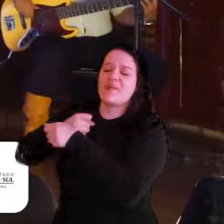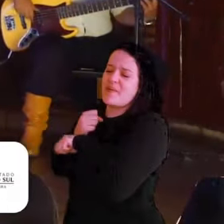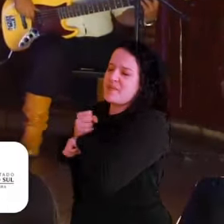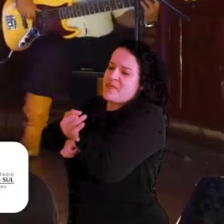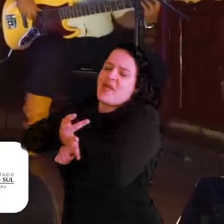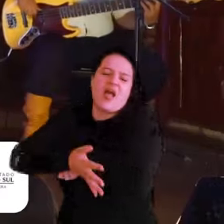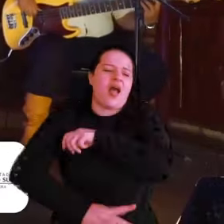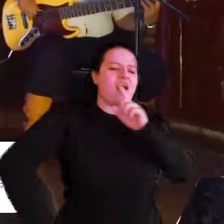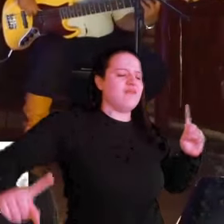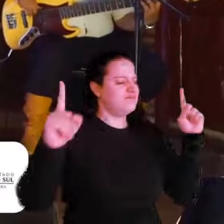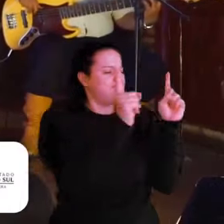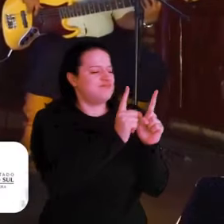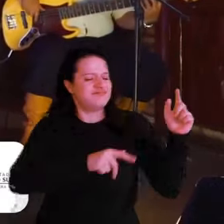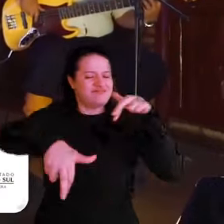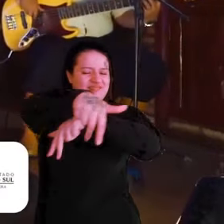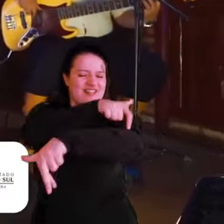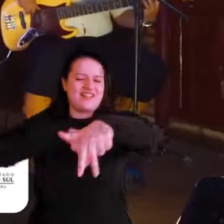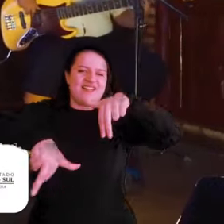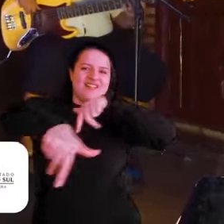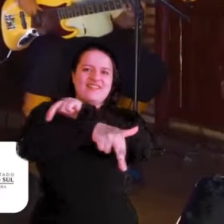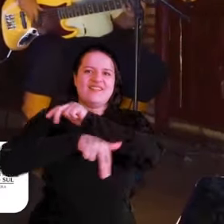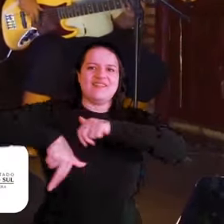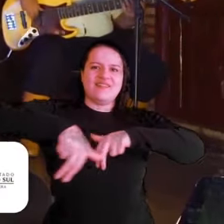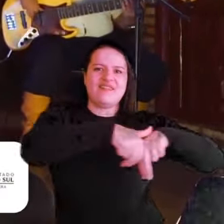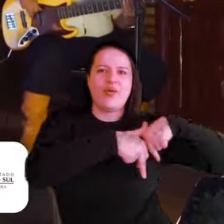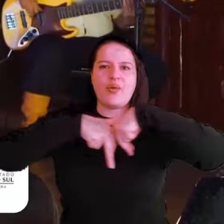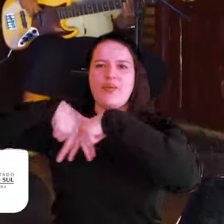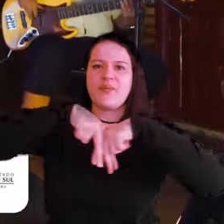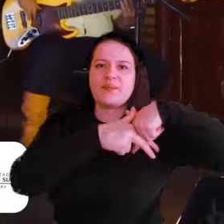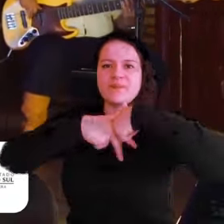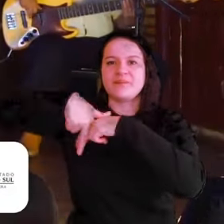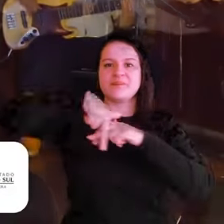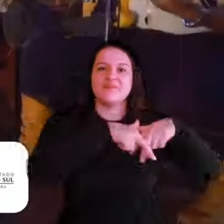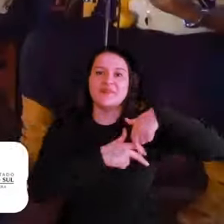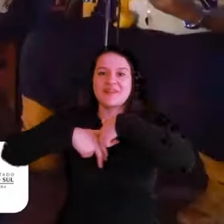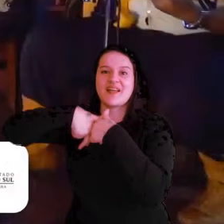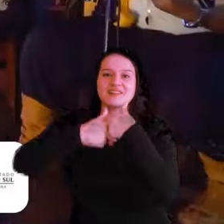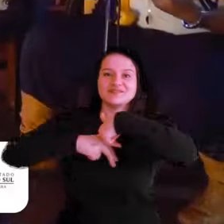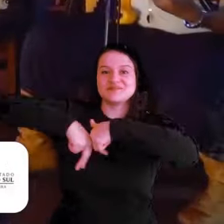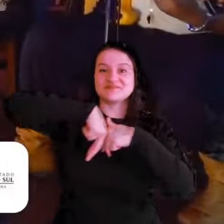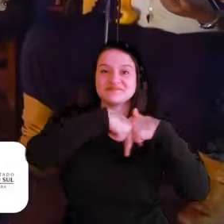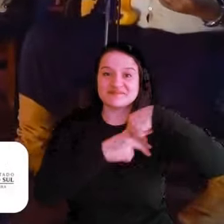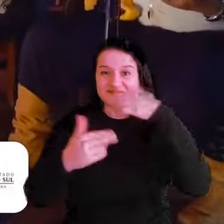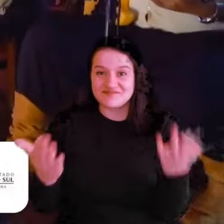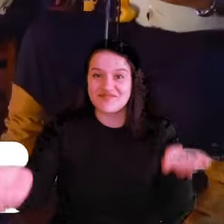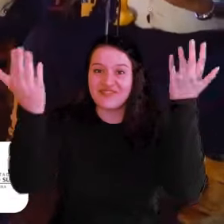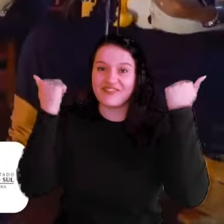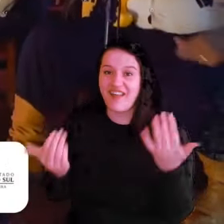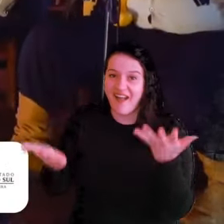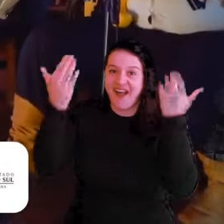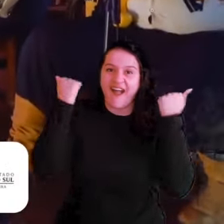É ter o bueno e o surungo tá formado. Eu me desmancho no balanço de maneira, ou vou num tranco de um chato